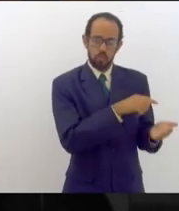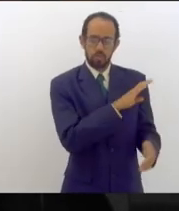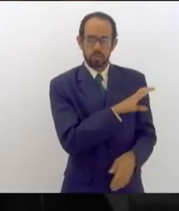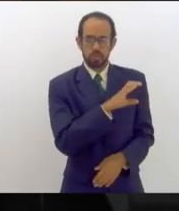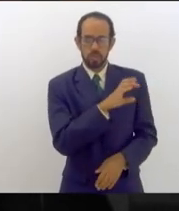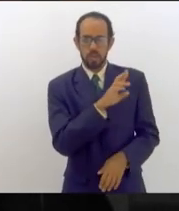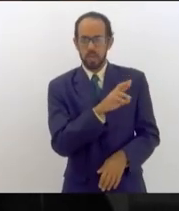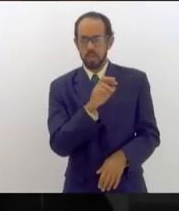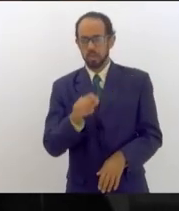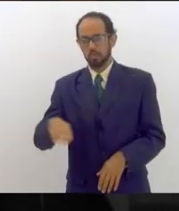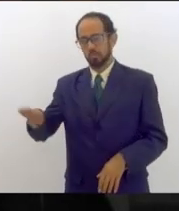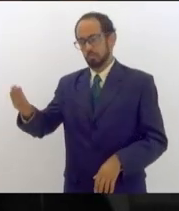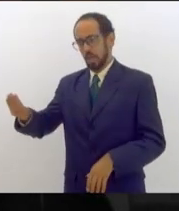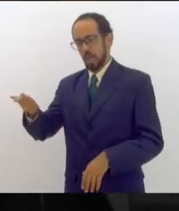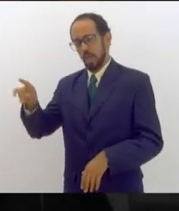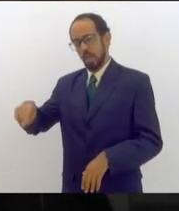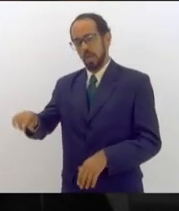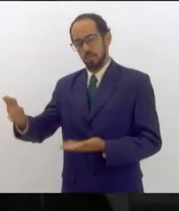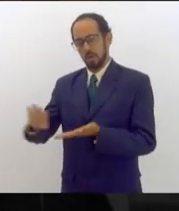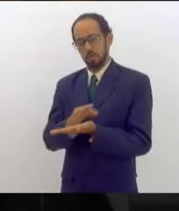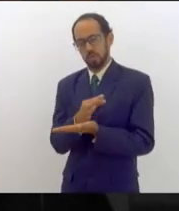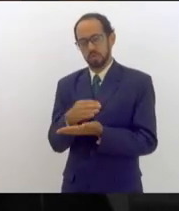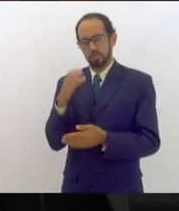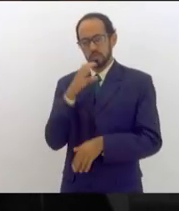B uma contratação emergencial